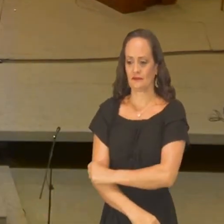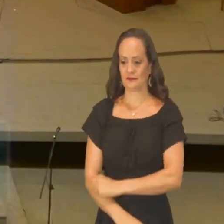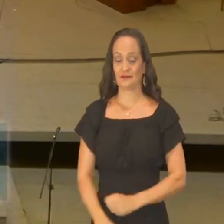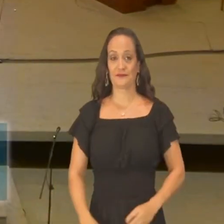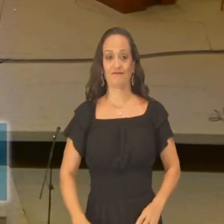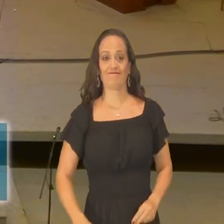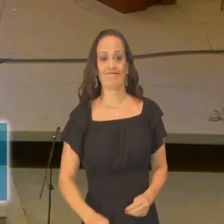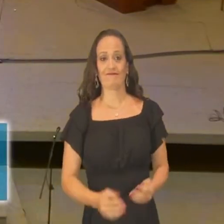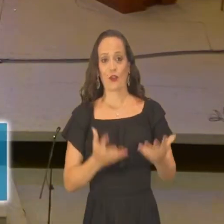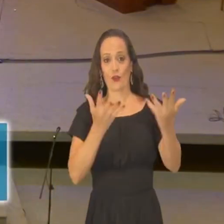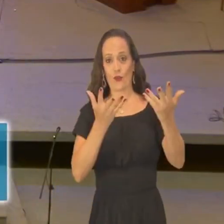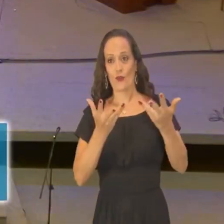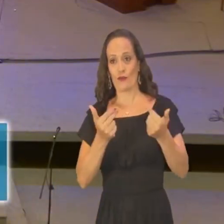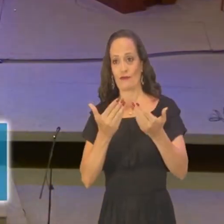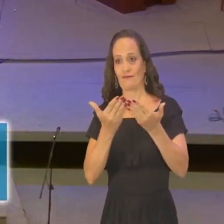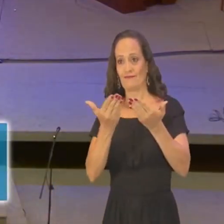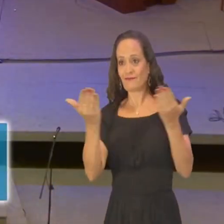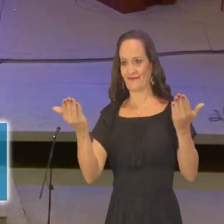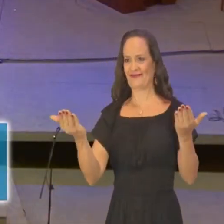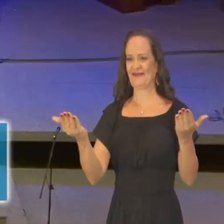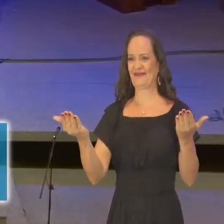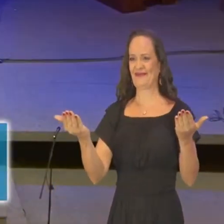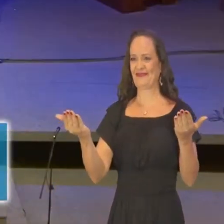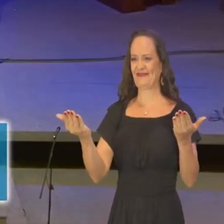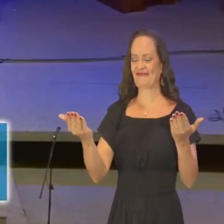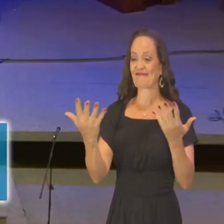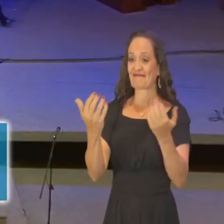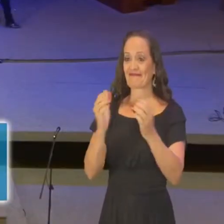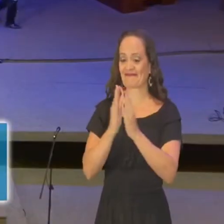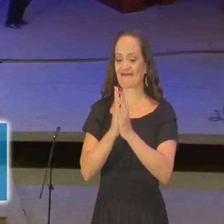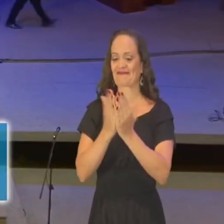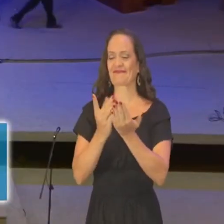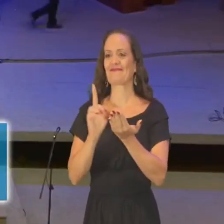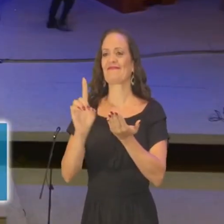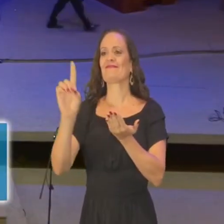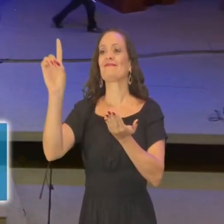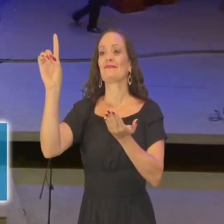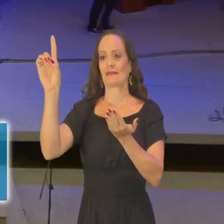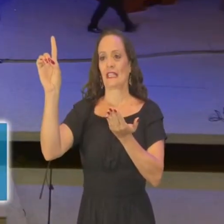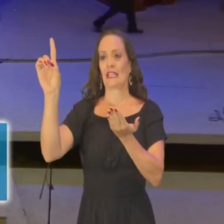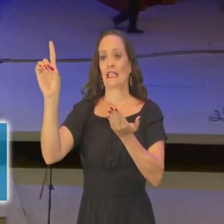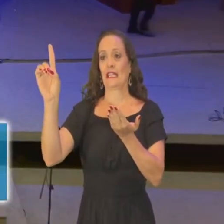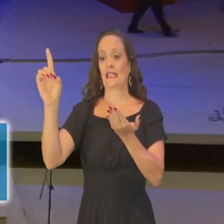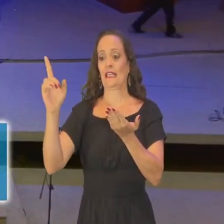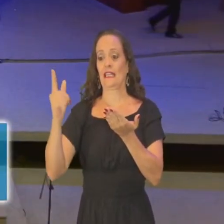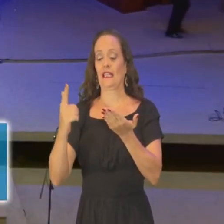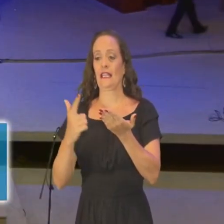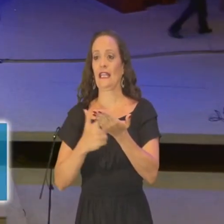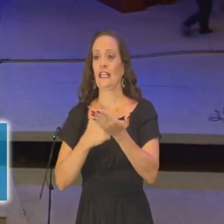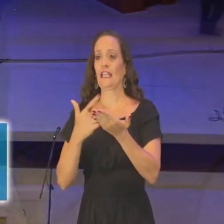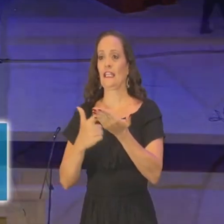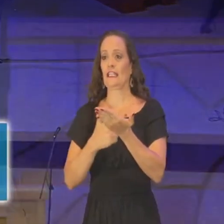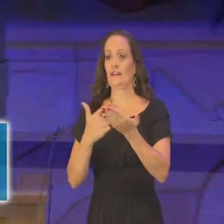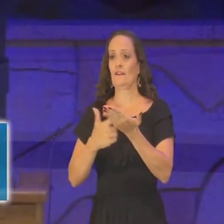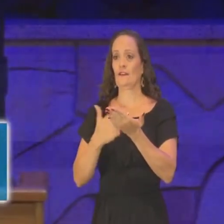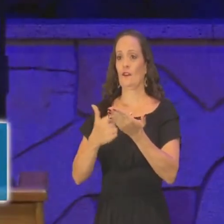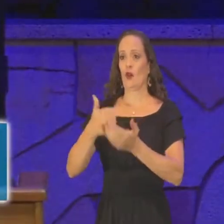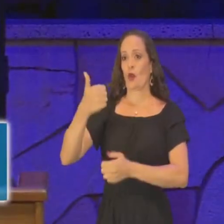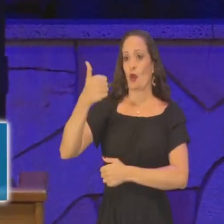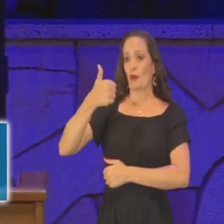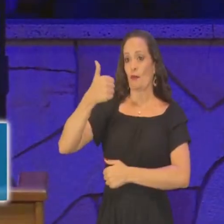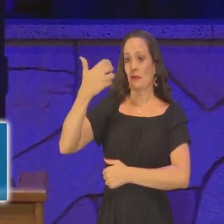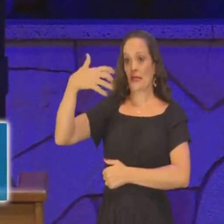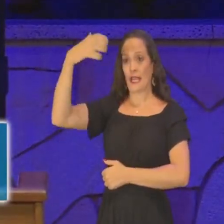Convido você neste momento para que abra a sua Bíblia no livro de 1 Reis,